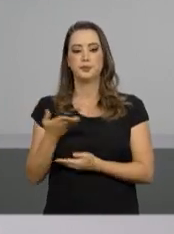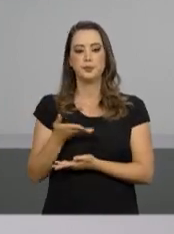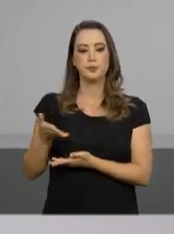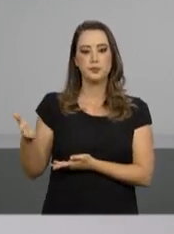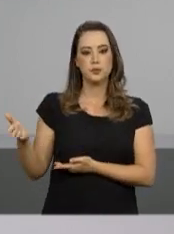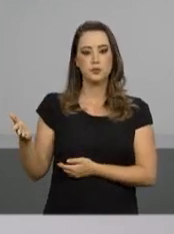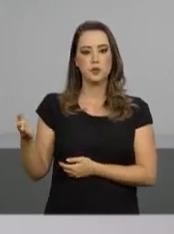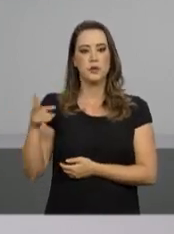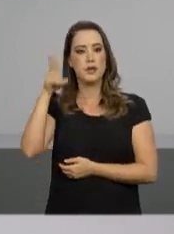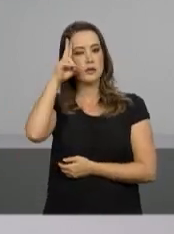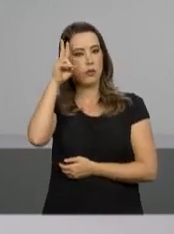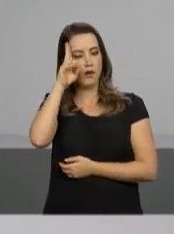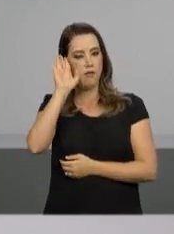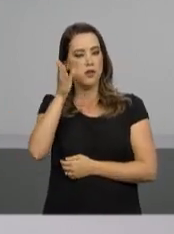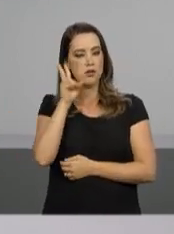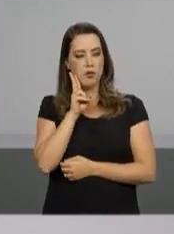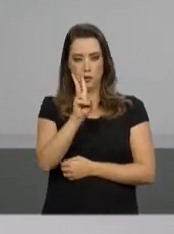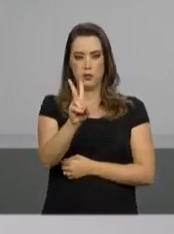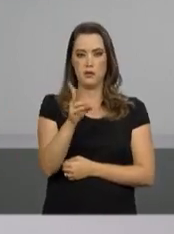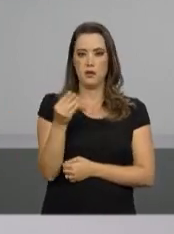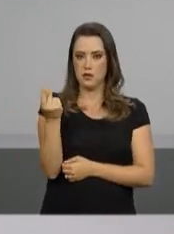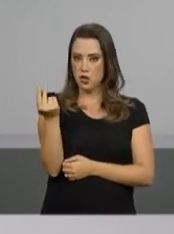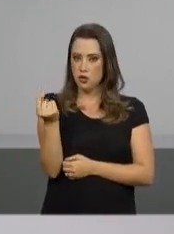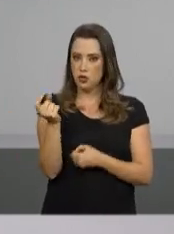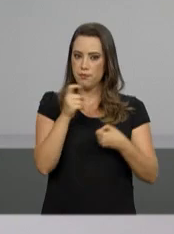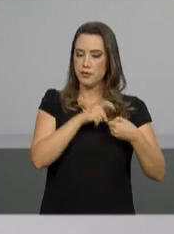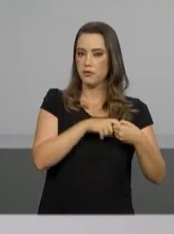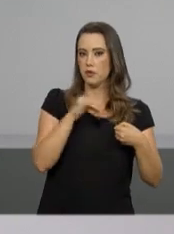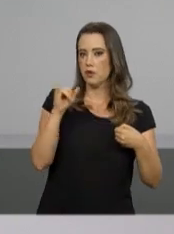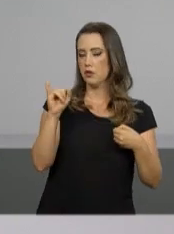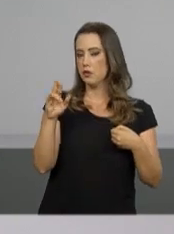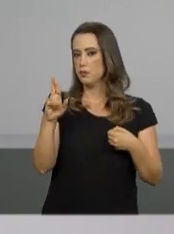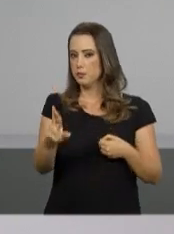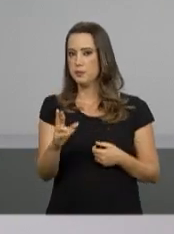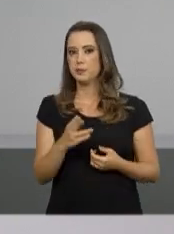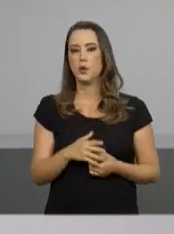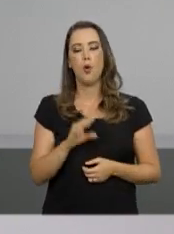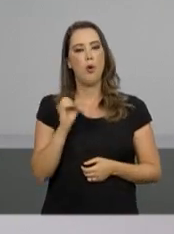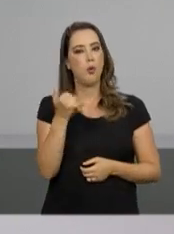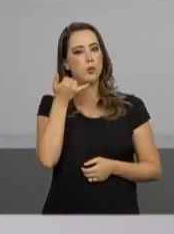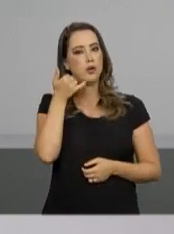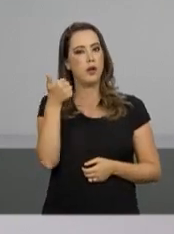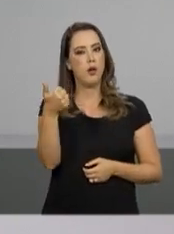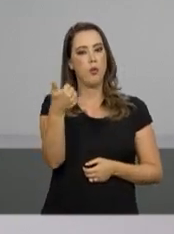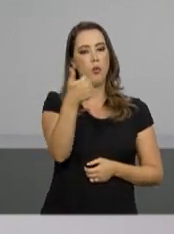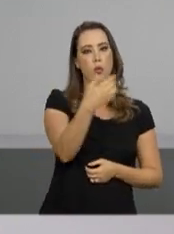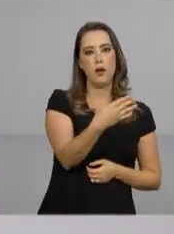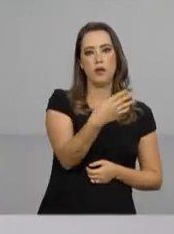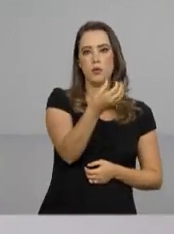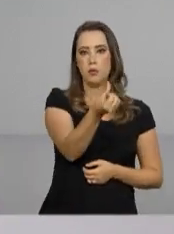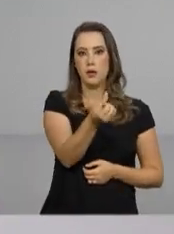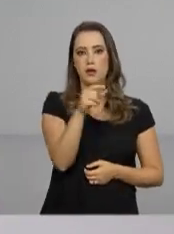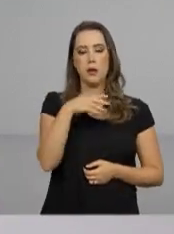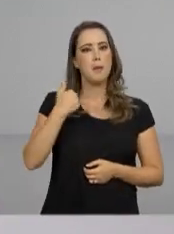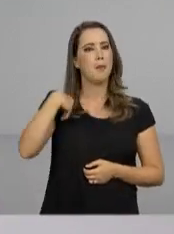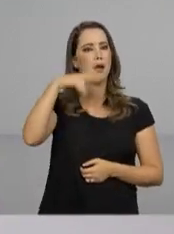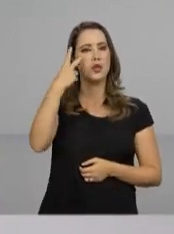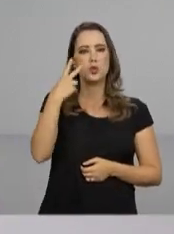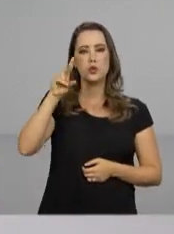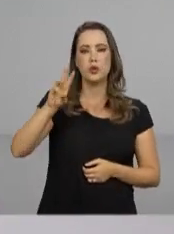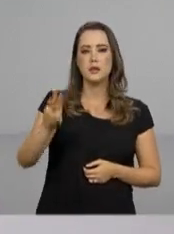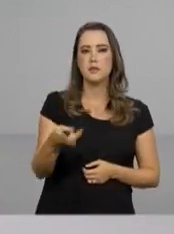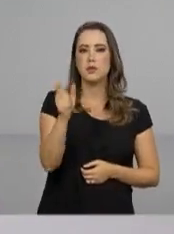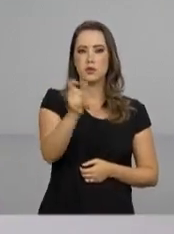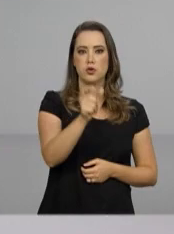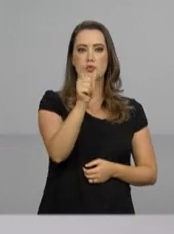segunda a página da Receita na internet ou ligar para o número 146. Mais de 2,5 milhões de contribuintes